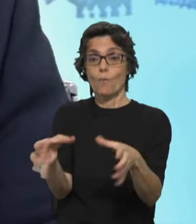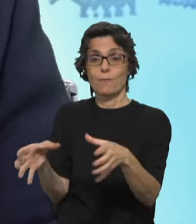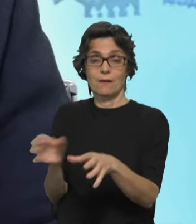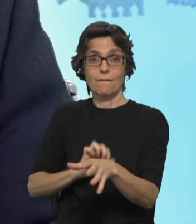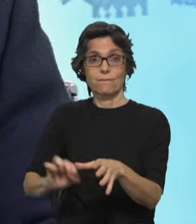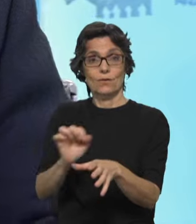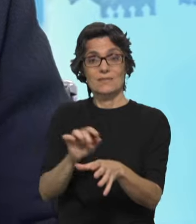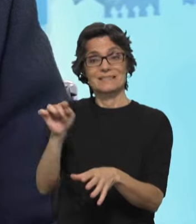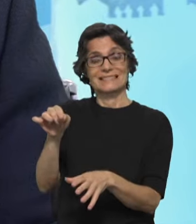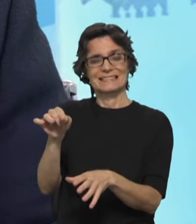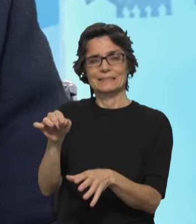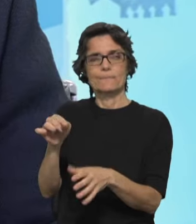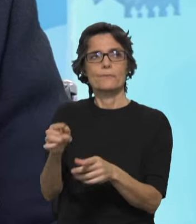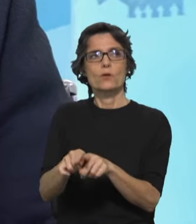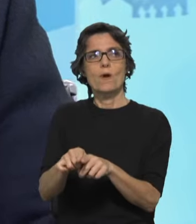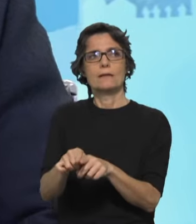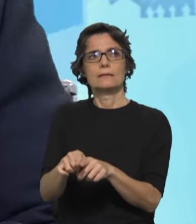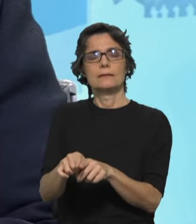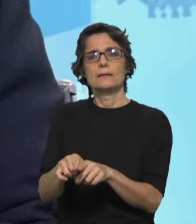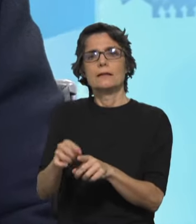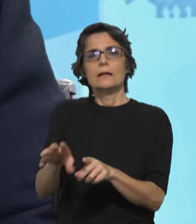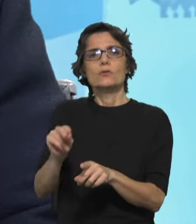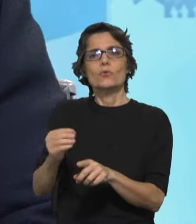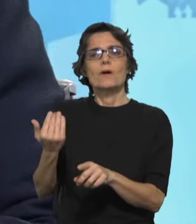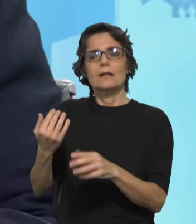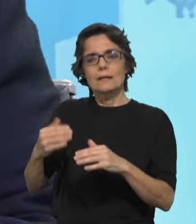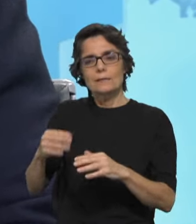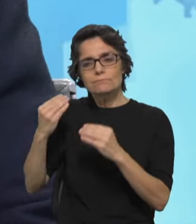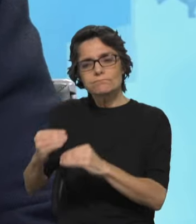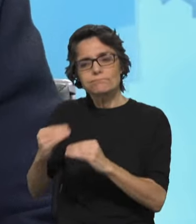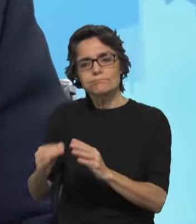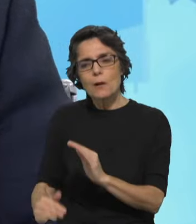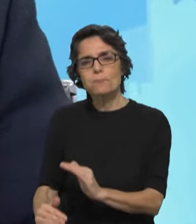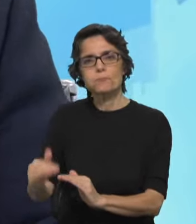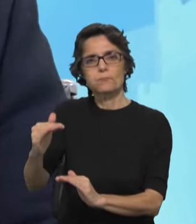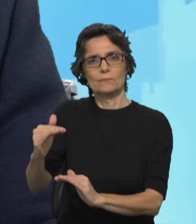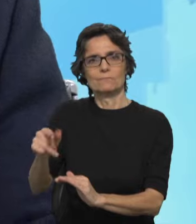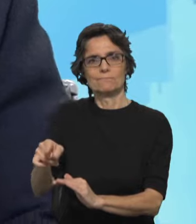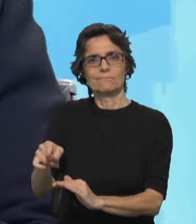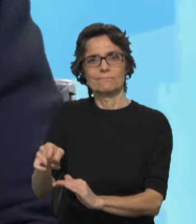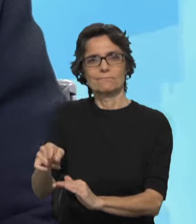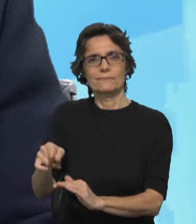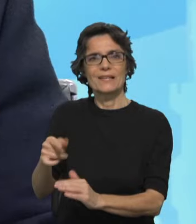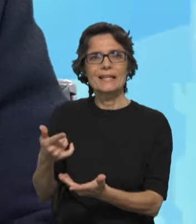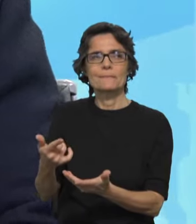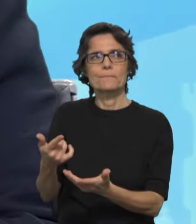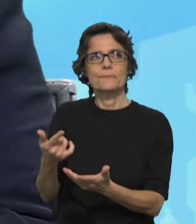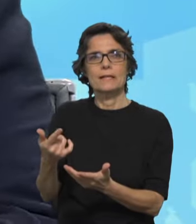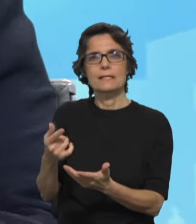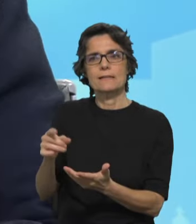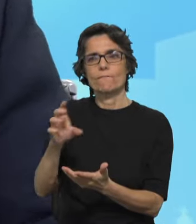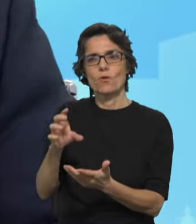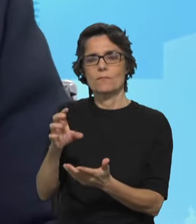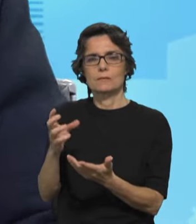muitas vezes não foram iniciados. Nem foram iniciados à fé, nem aos sinais da fé, e a dimensão simbólica, onde se